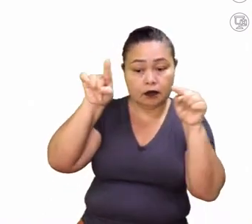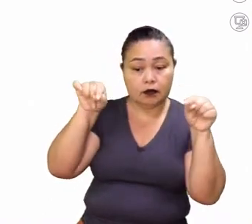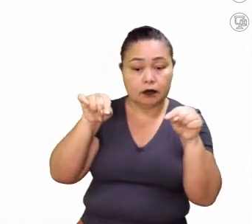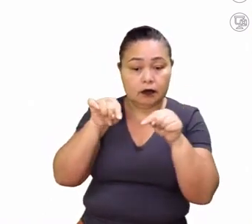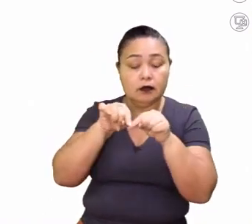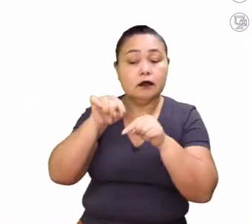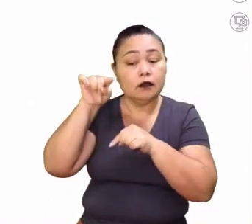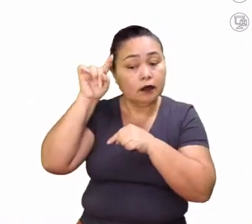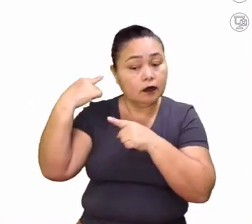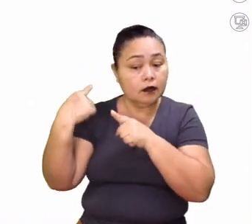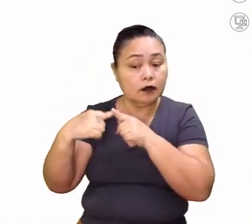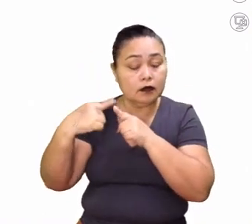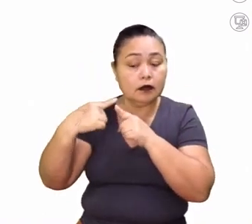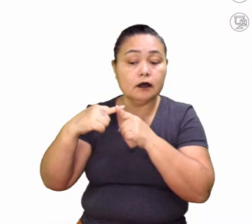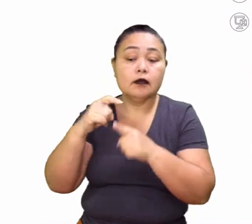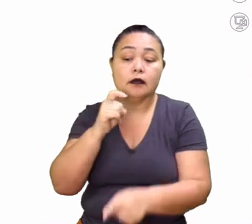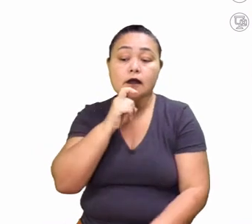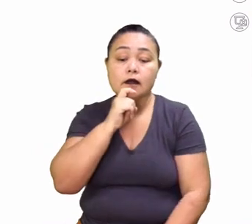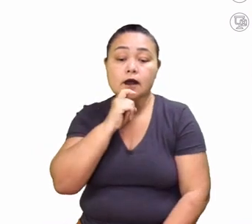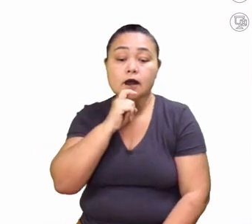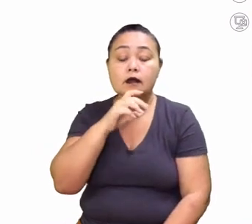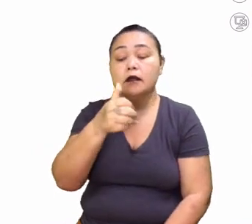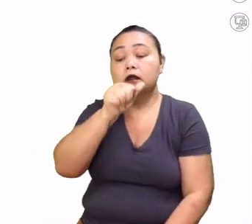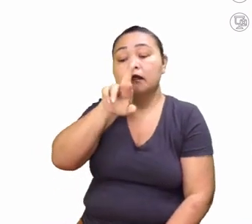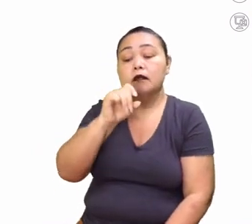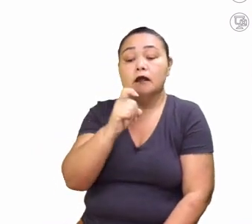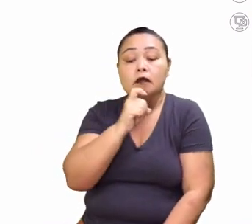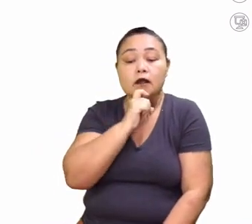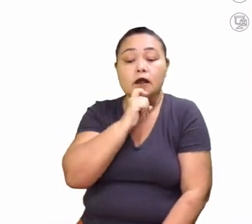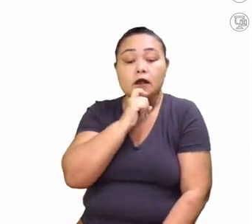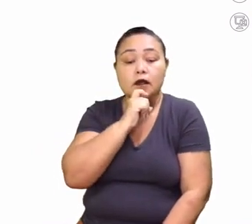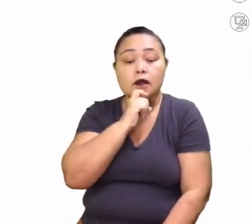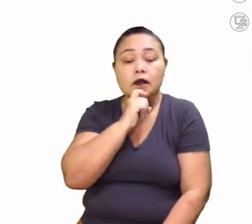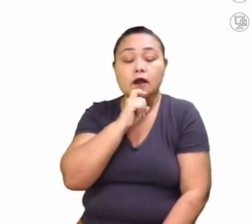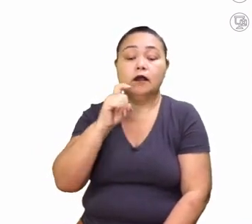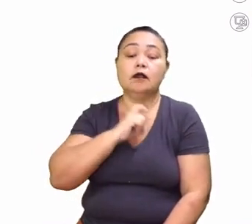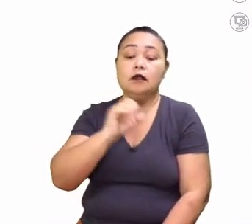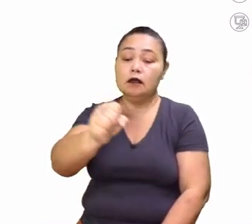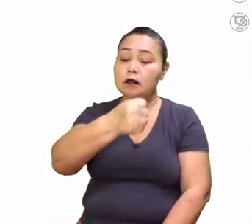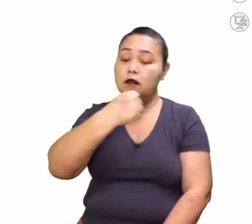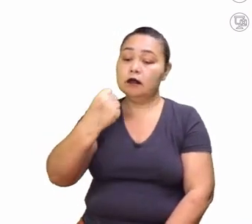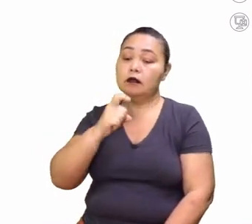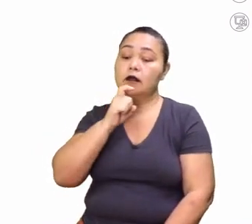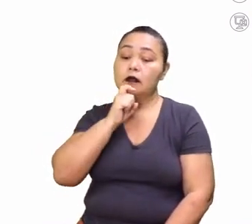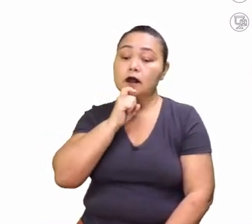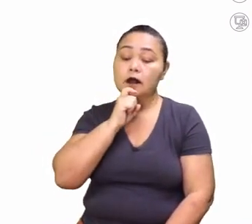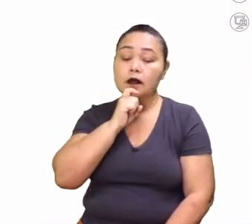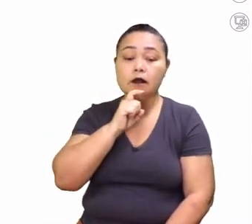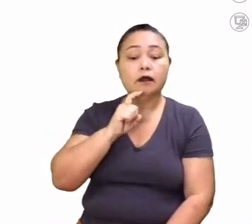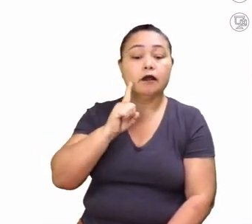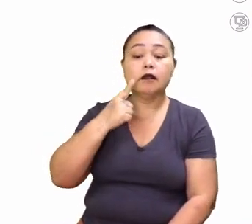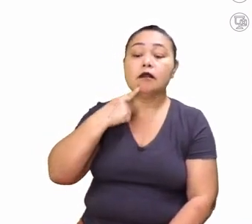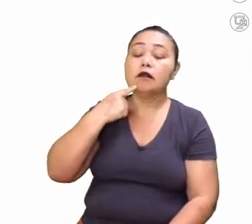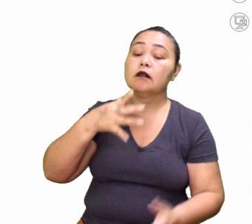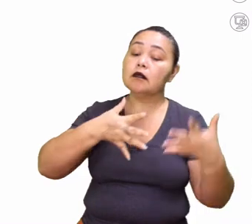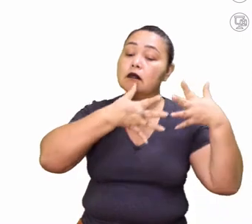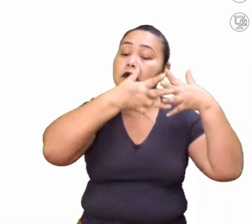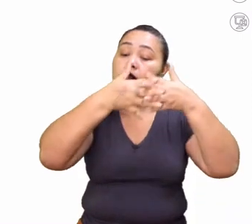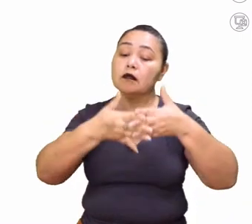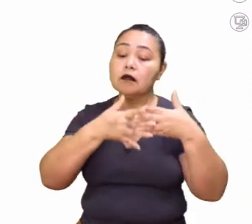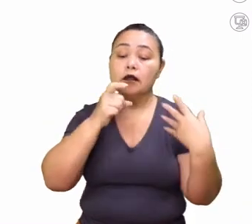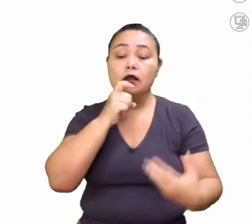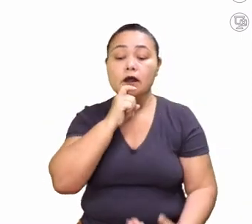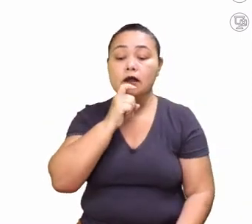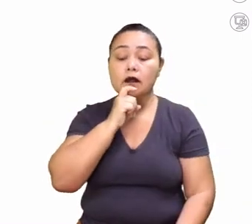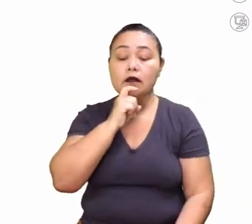ela esfria né o ar condicionado né a geladeira nós temos caminhões frigoríficos por exemplo tudo